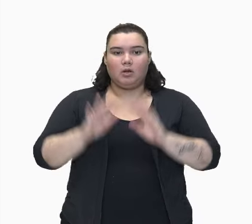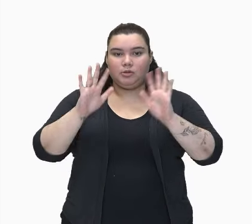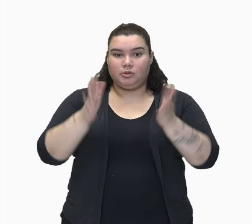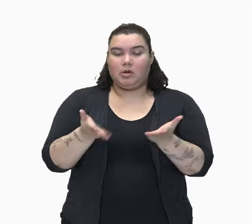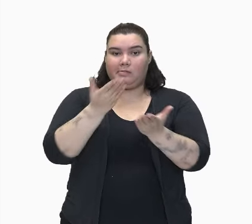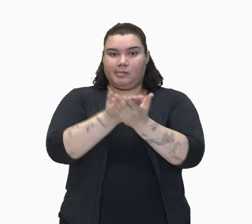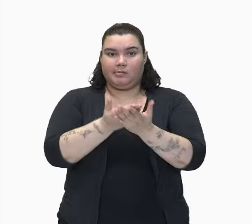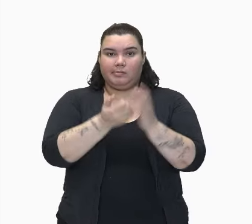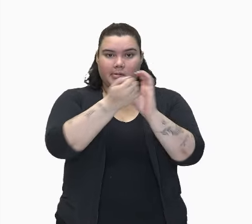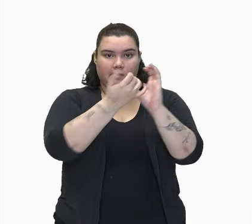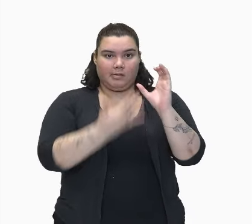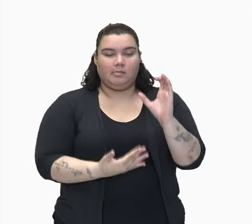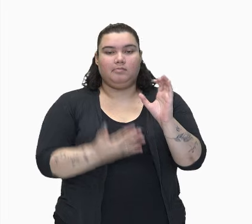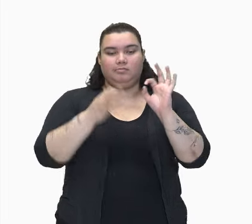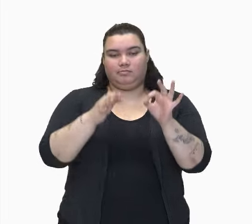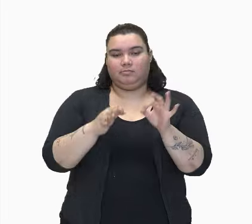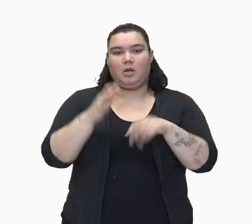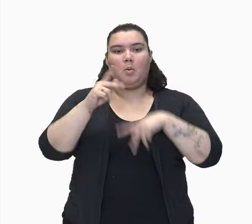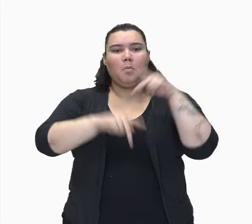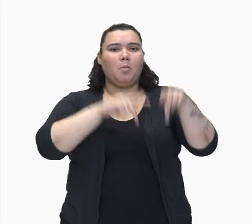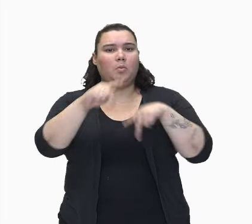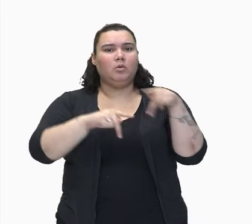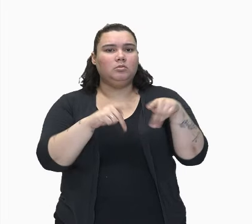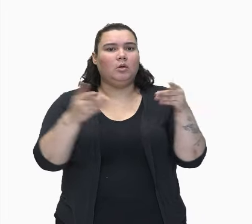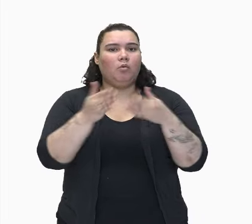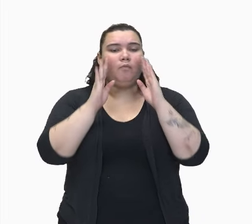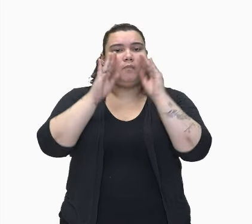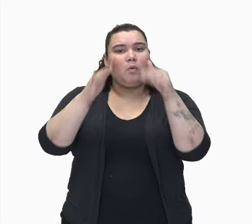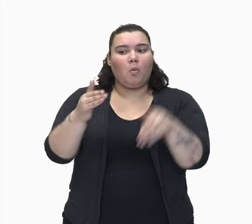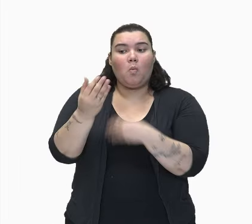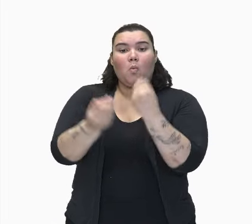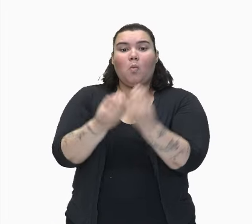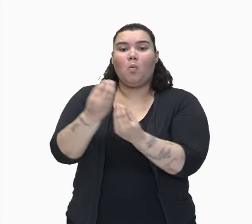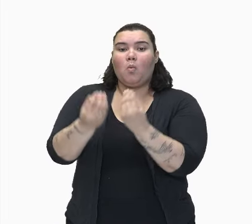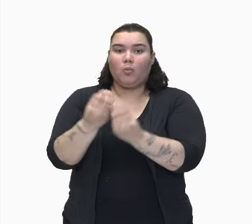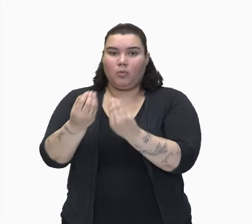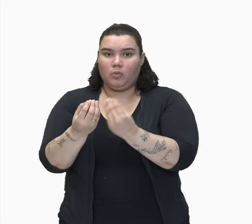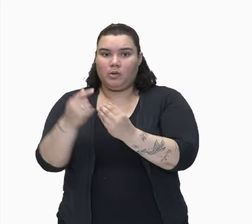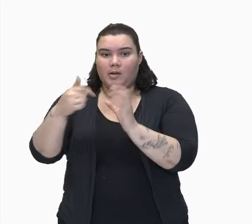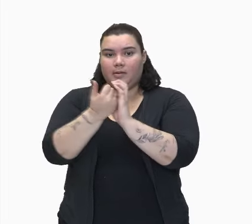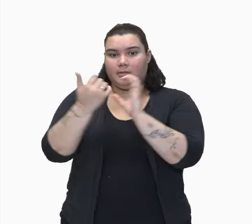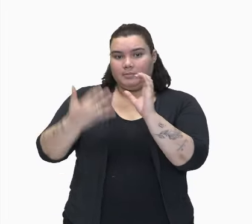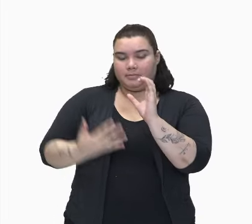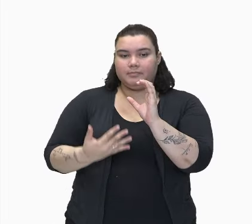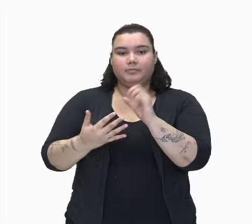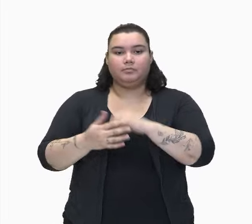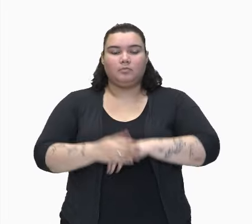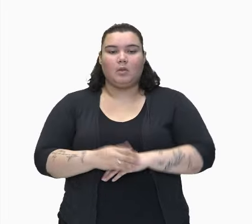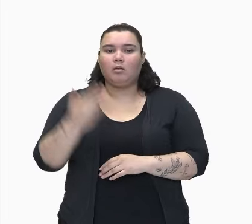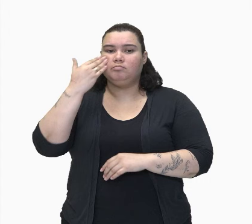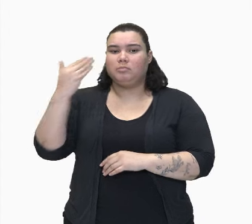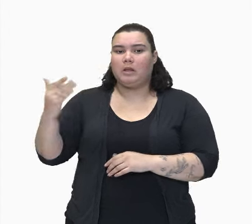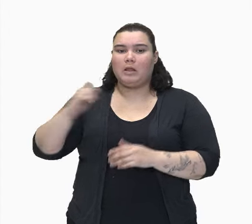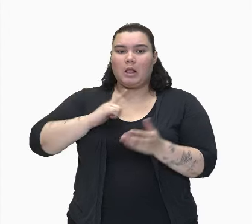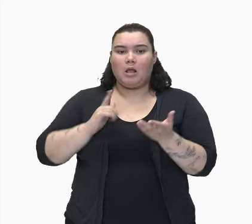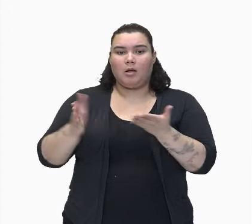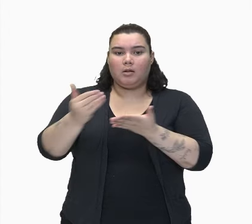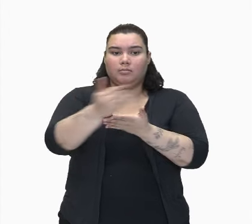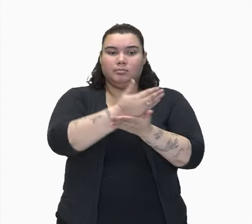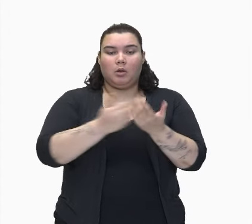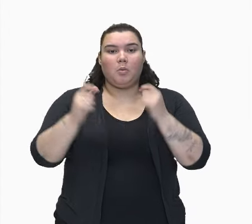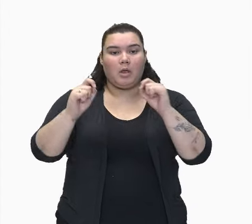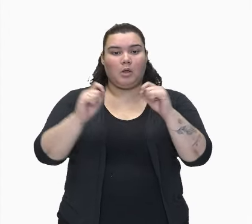gerais e aspectos físicos e a população, como que vão ser essas características. Gente, de acordo com estimativas do